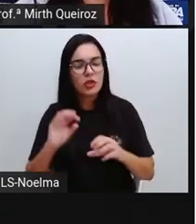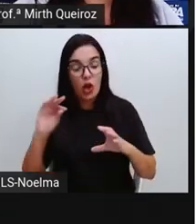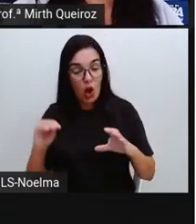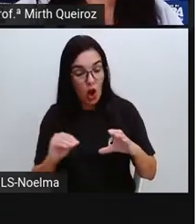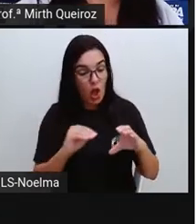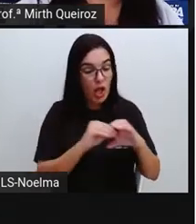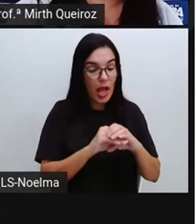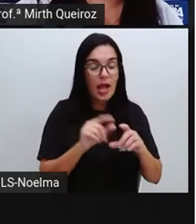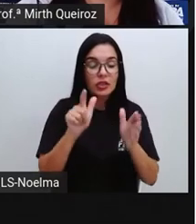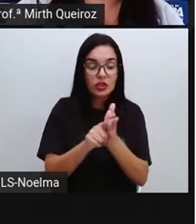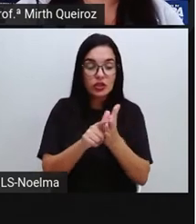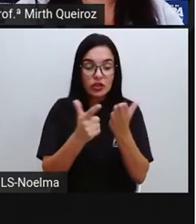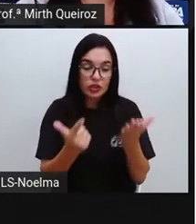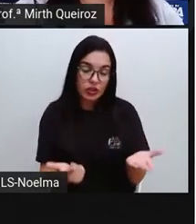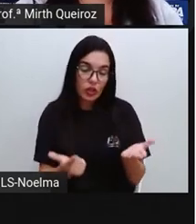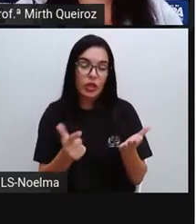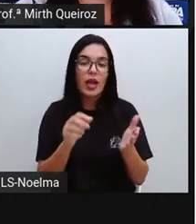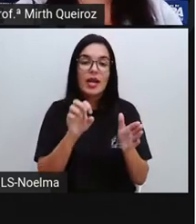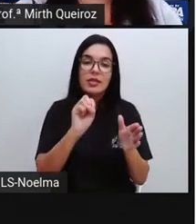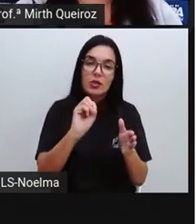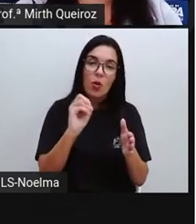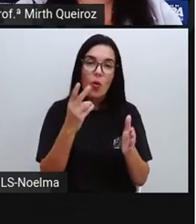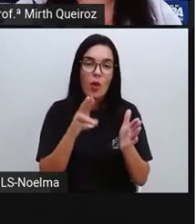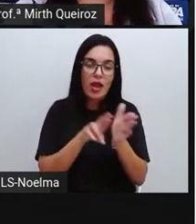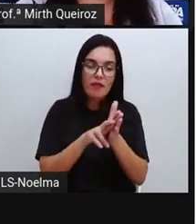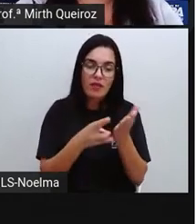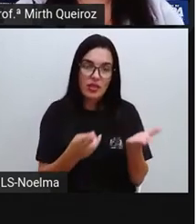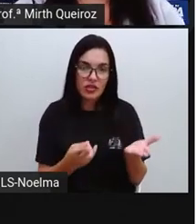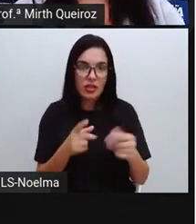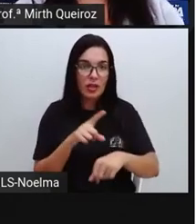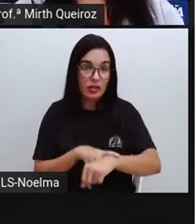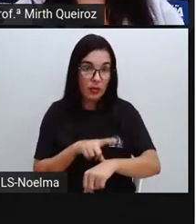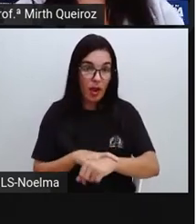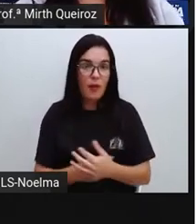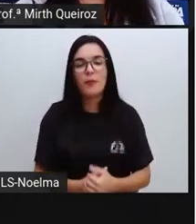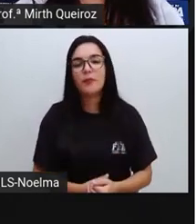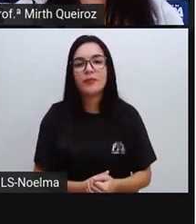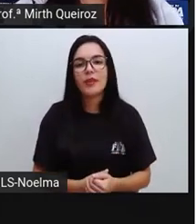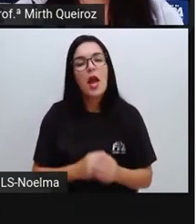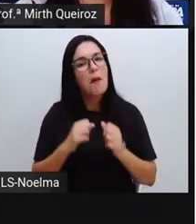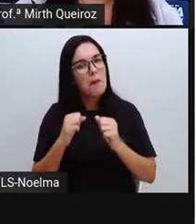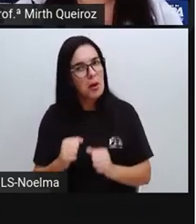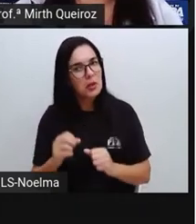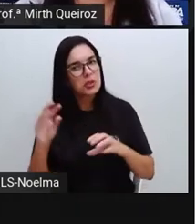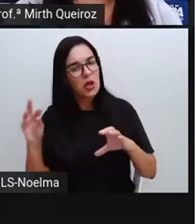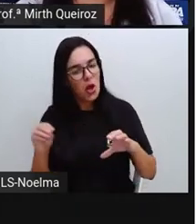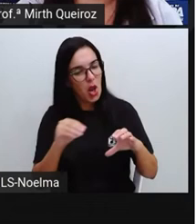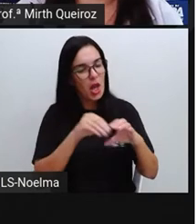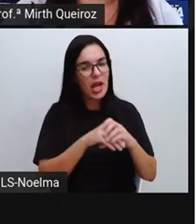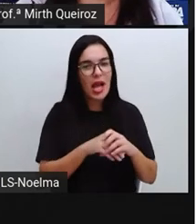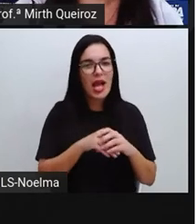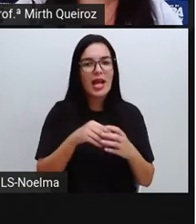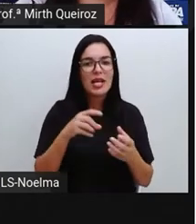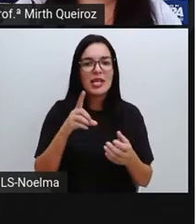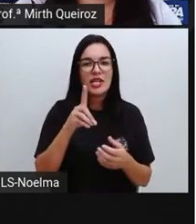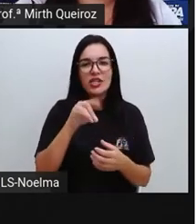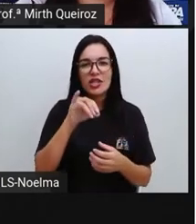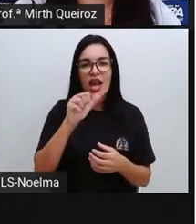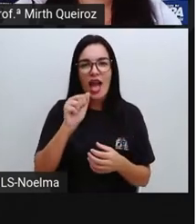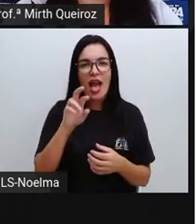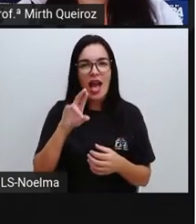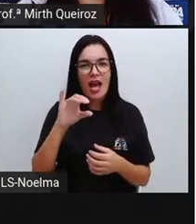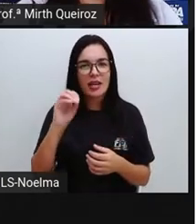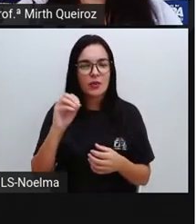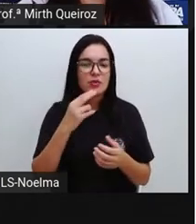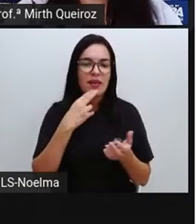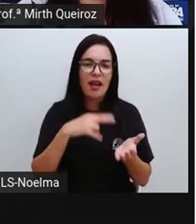atuais falando sobre esse momento, né, que a gente está vivendo. Coloque diários, cartas e fotos